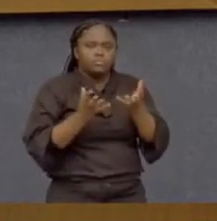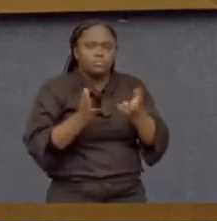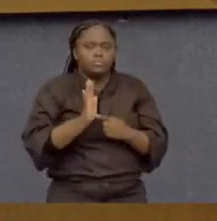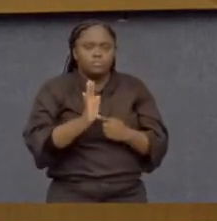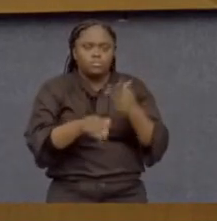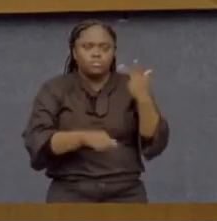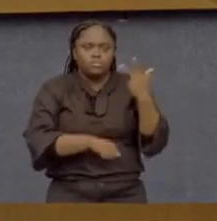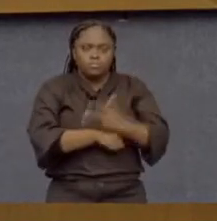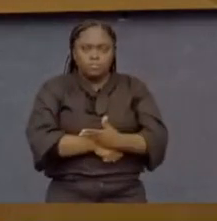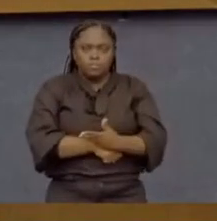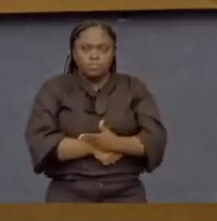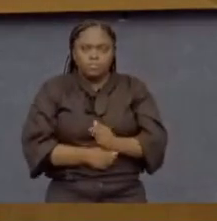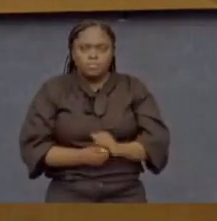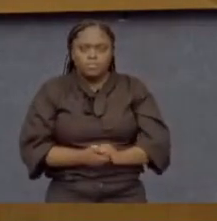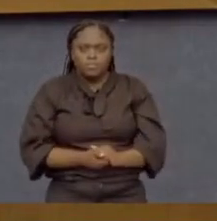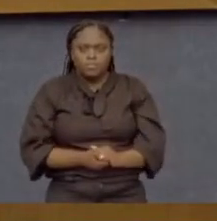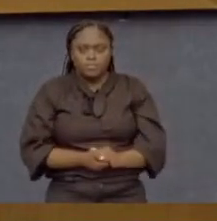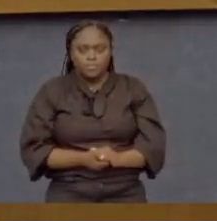um vídeo, rapidamente.